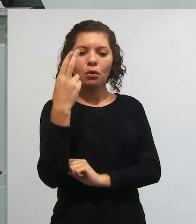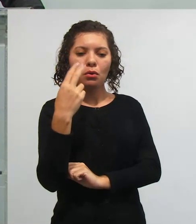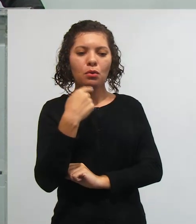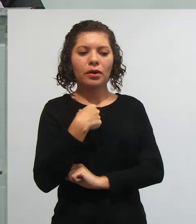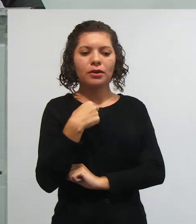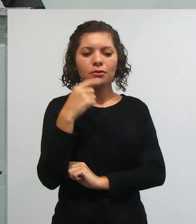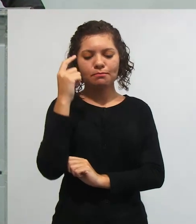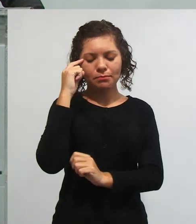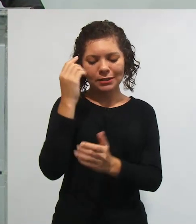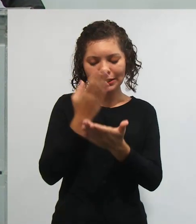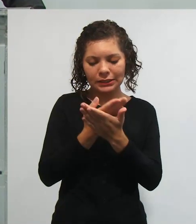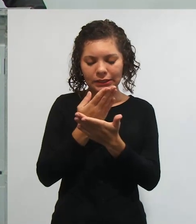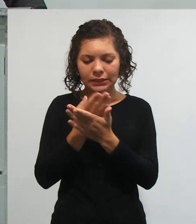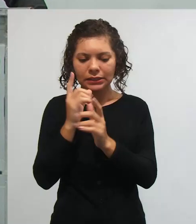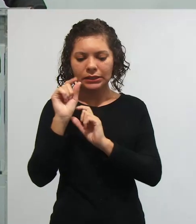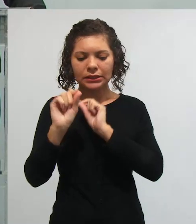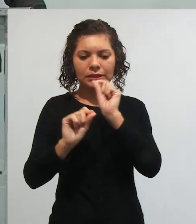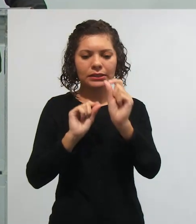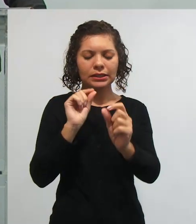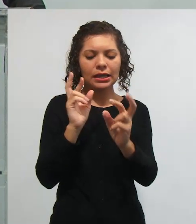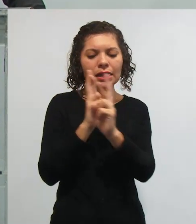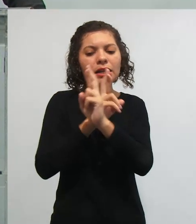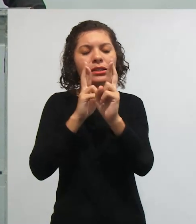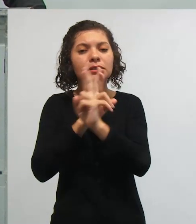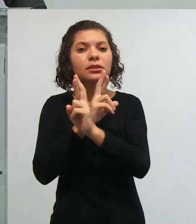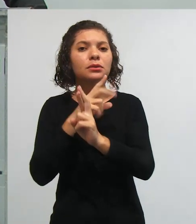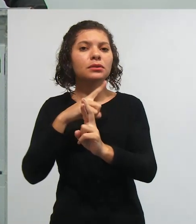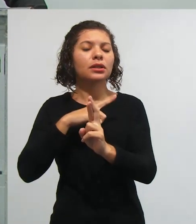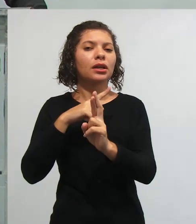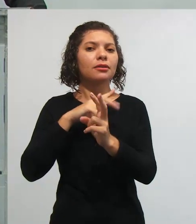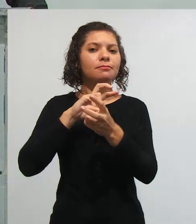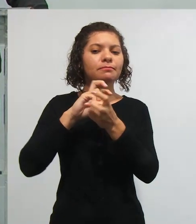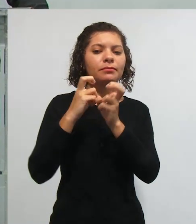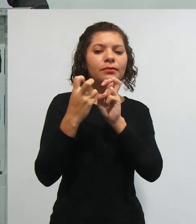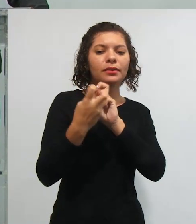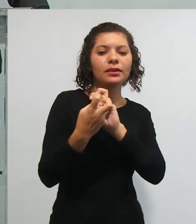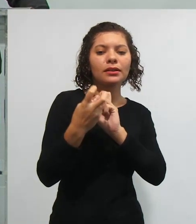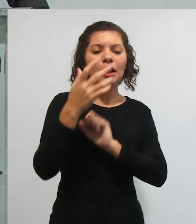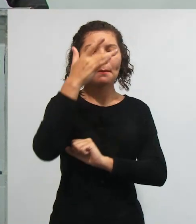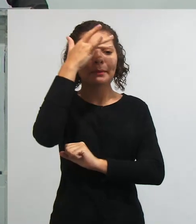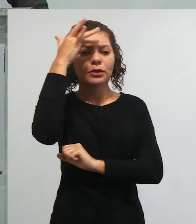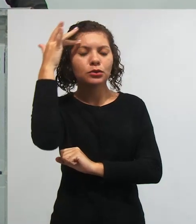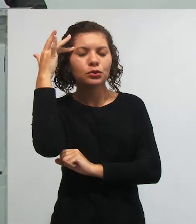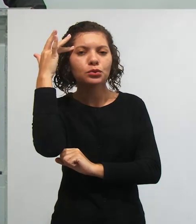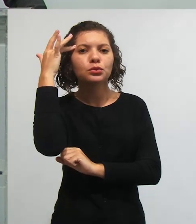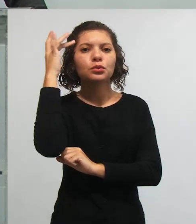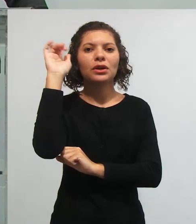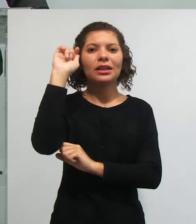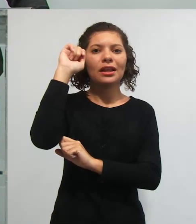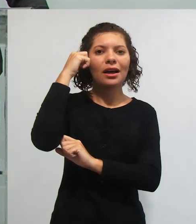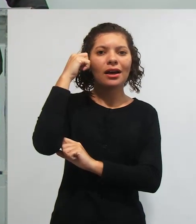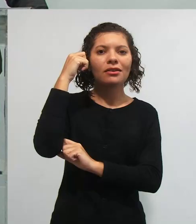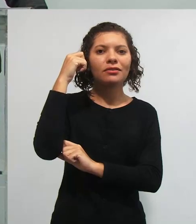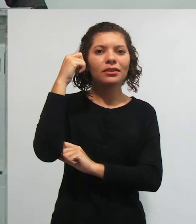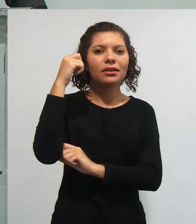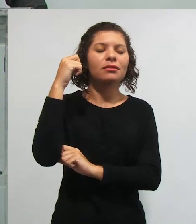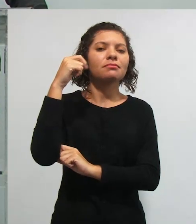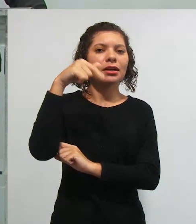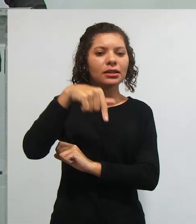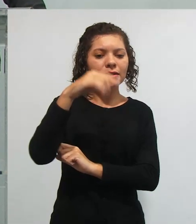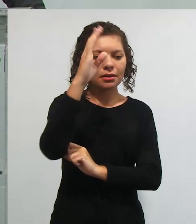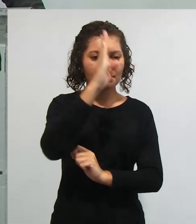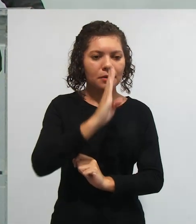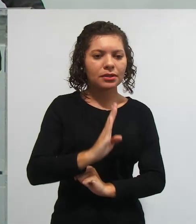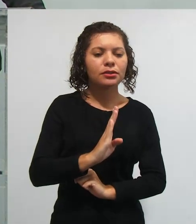estou procurando significados dessa construção histórica dos povos africanos na nossa sociedade brasileira